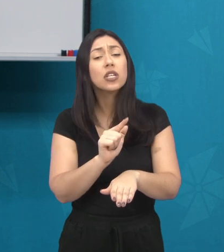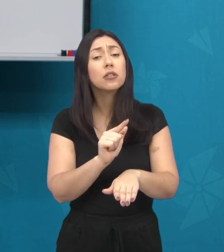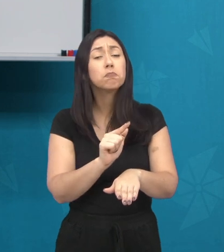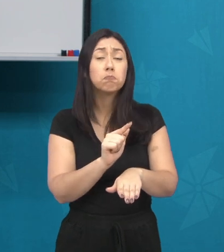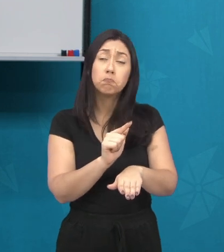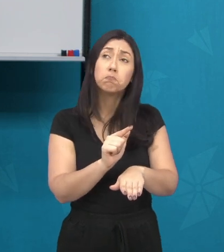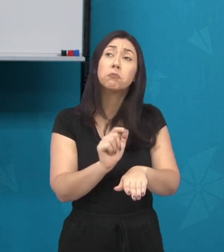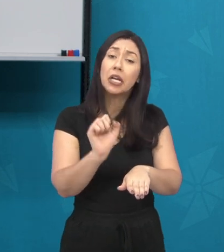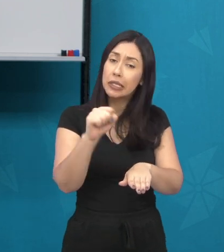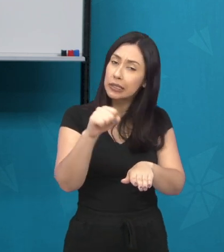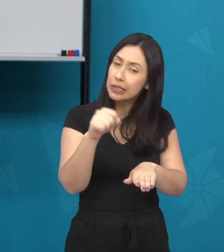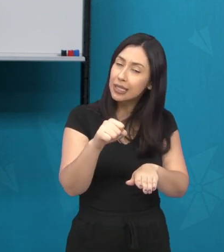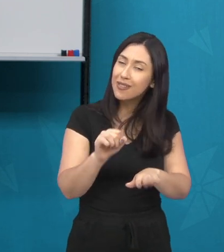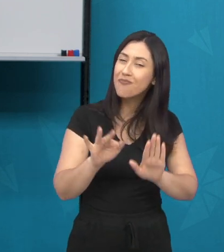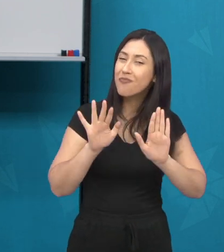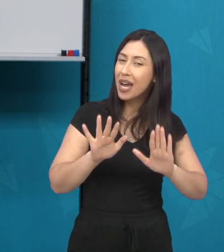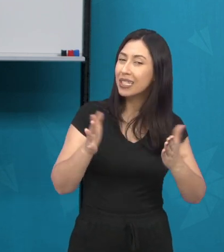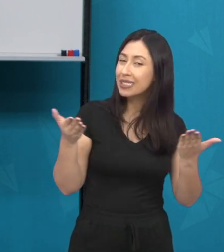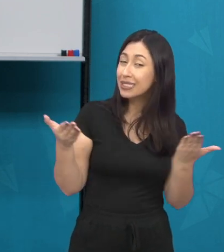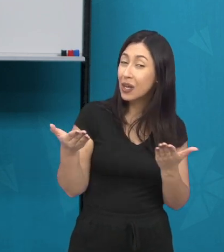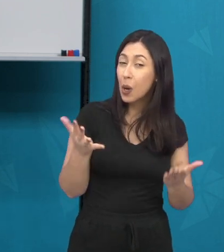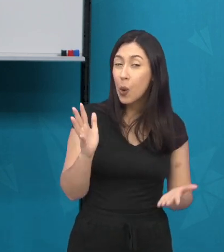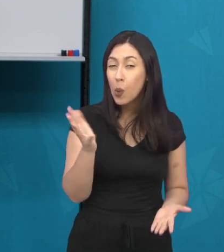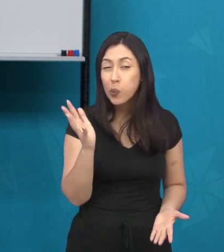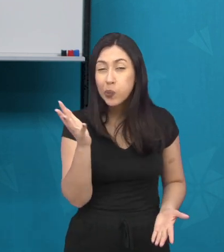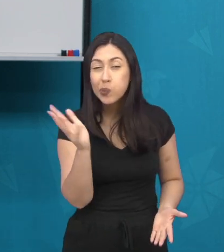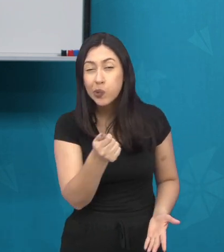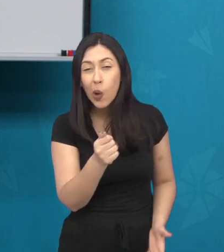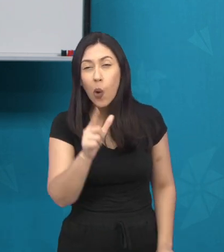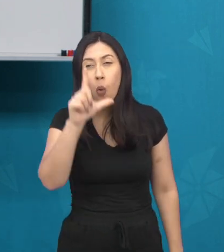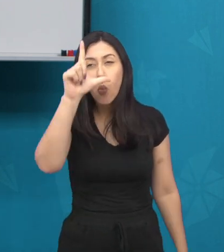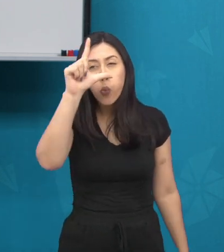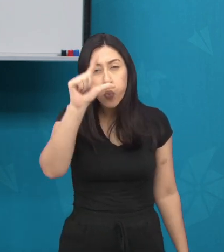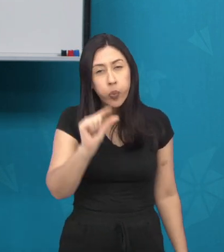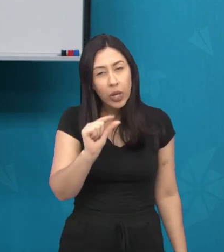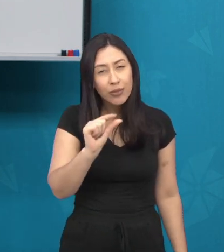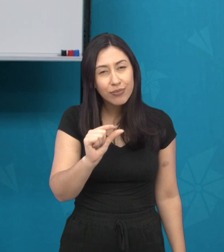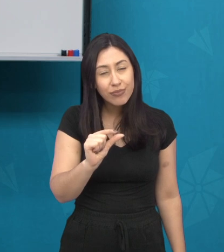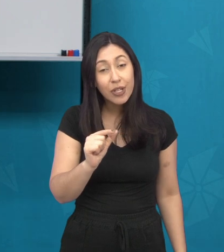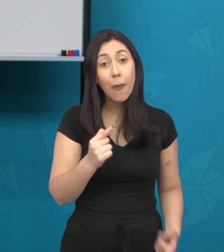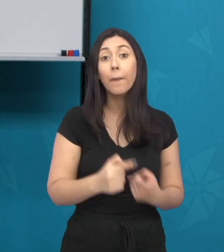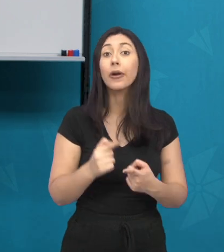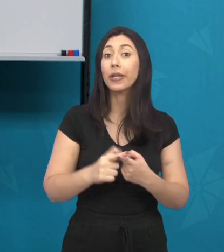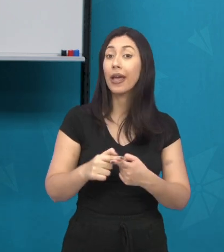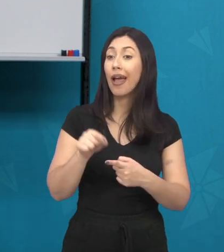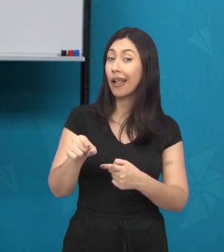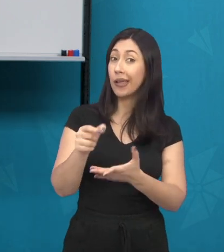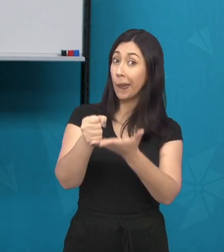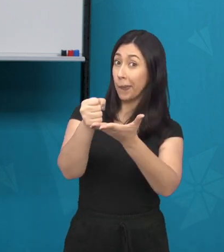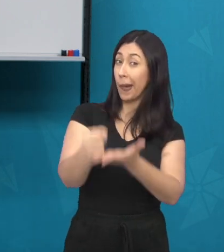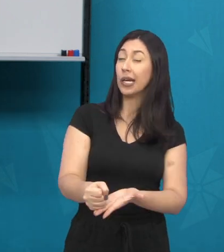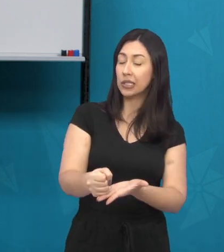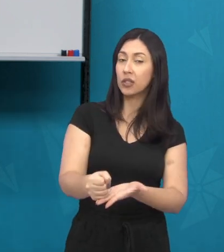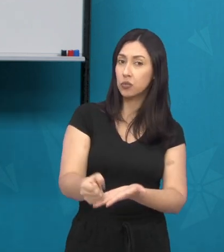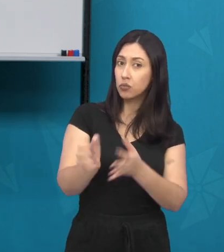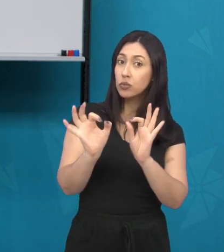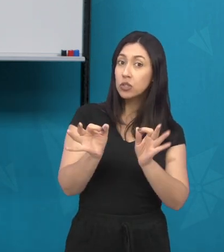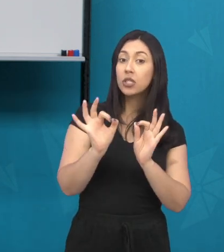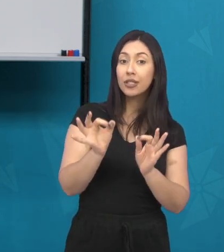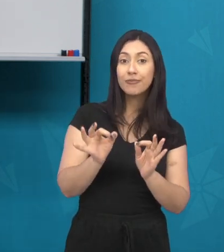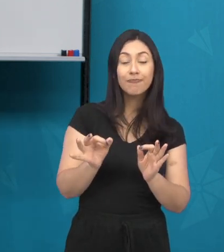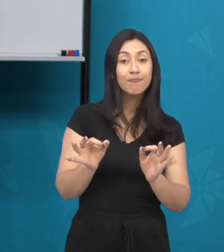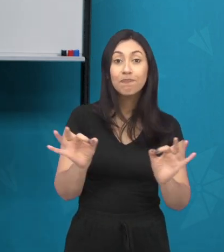é intuitivo dizer que a aceleração é menor não é muito mais difícil empurrar um carro pesado do que um carro leve é